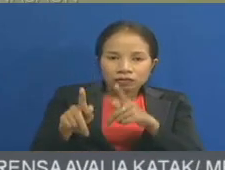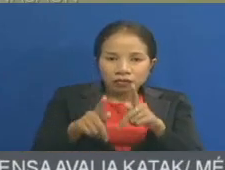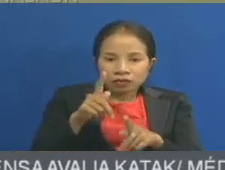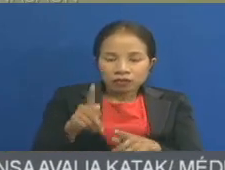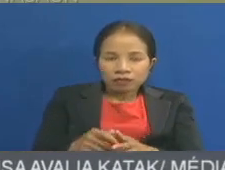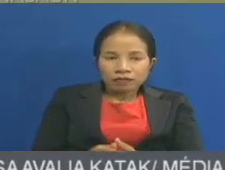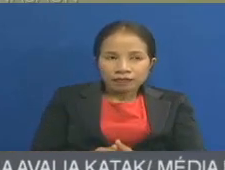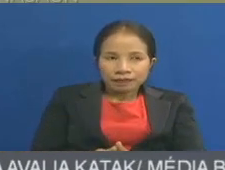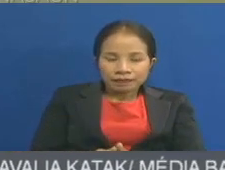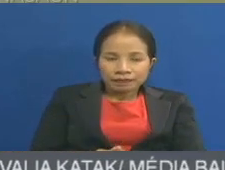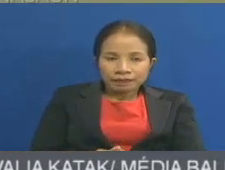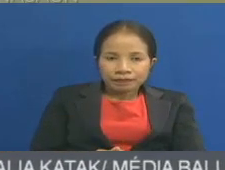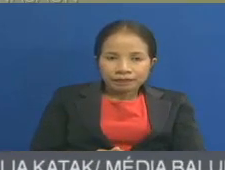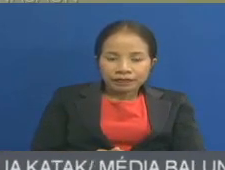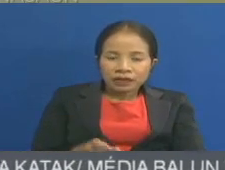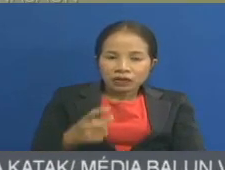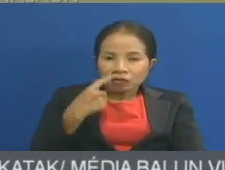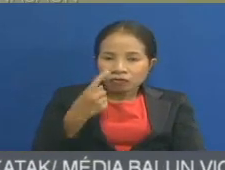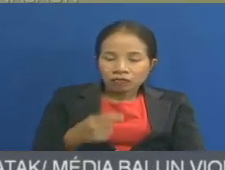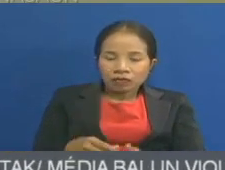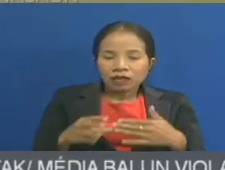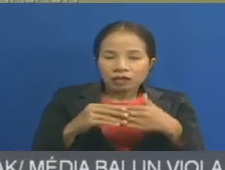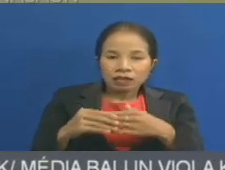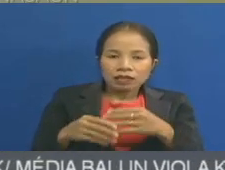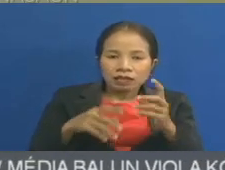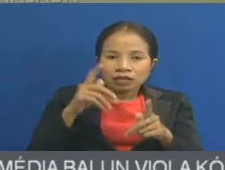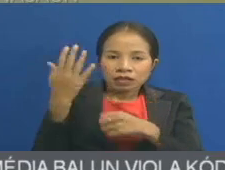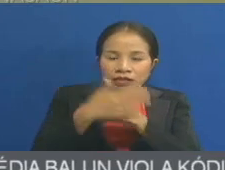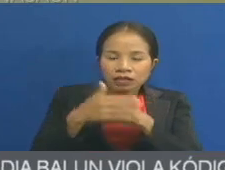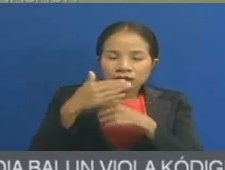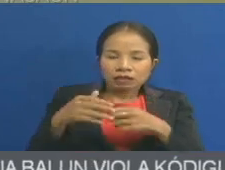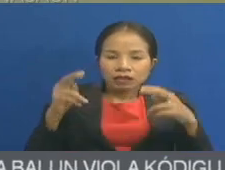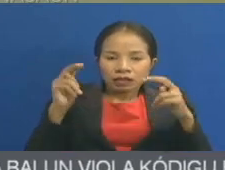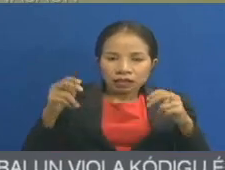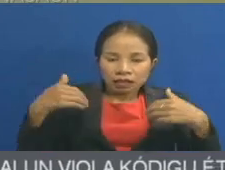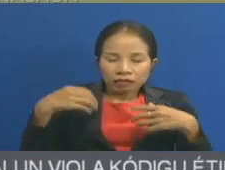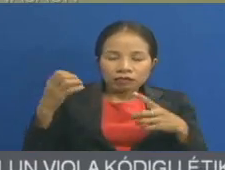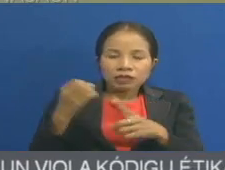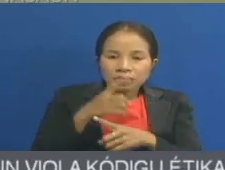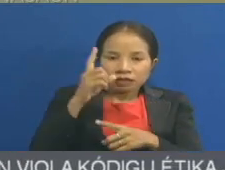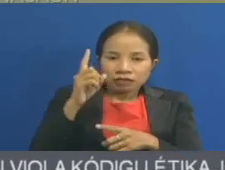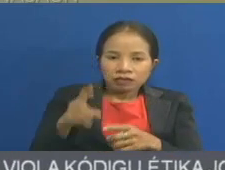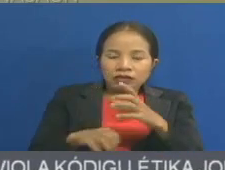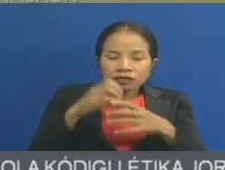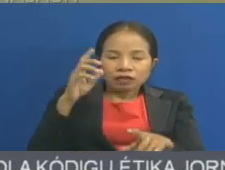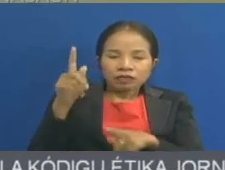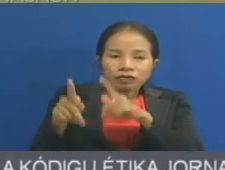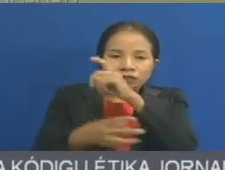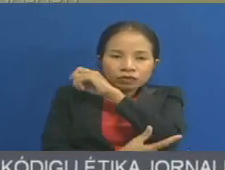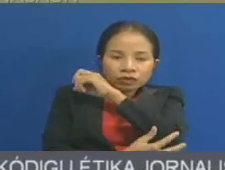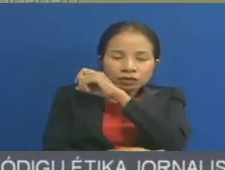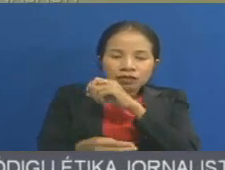Nós, a tu manipula o povo. Sede, porque é o raio, né? Tem que ir ao objetivo ida. Ata sai povo si muki tu si